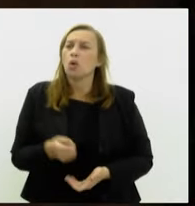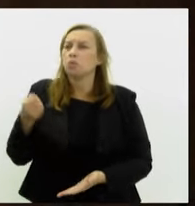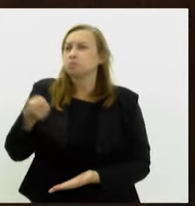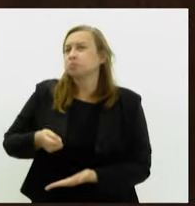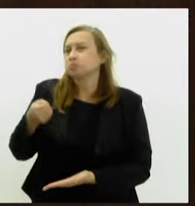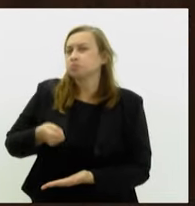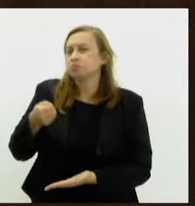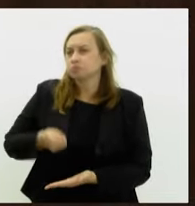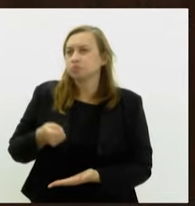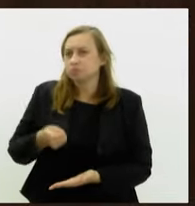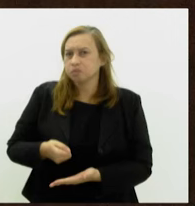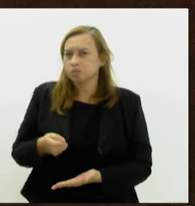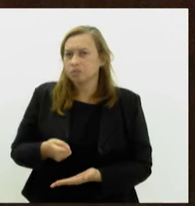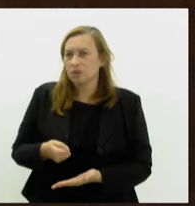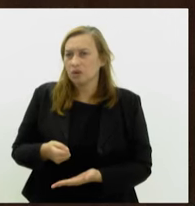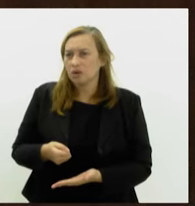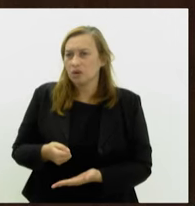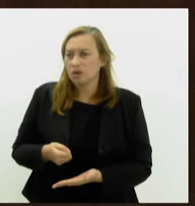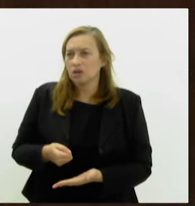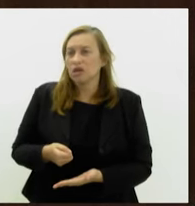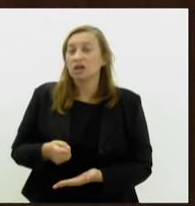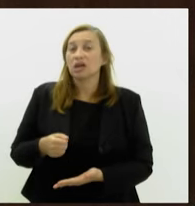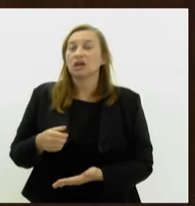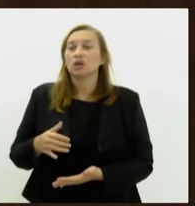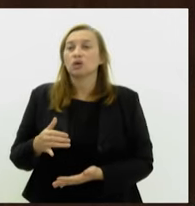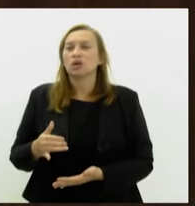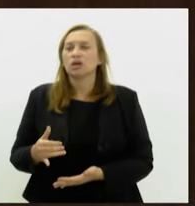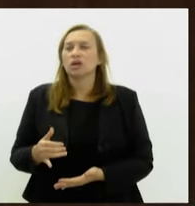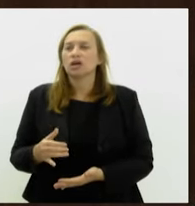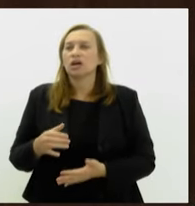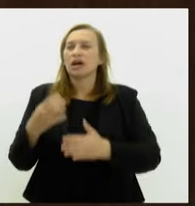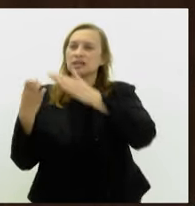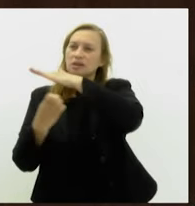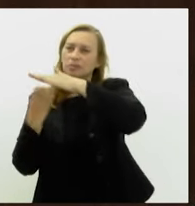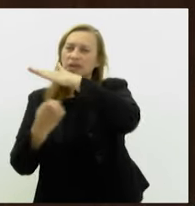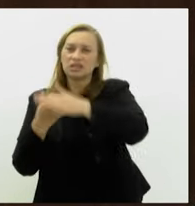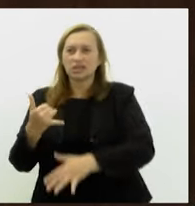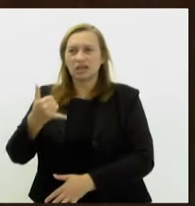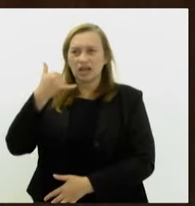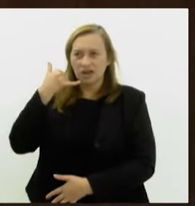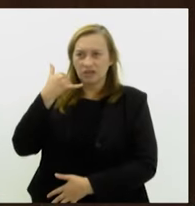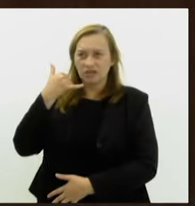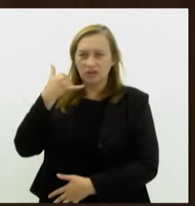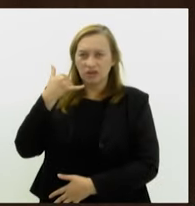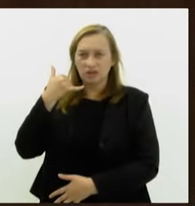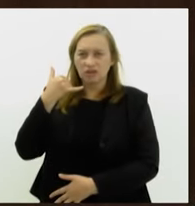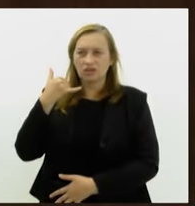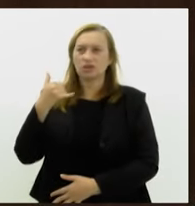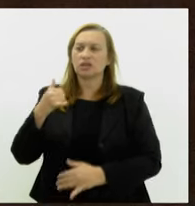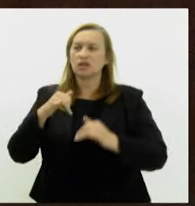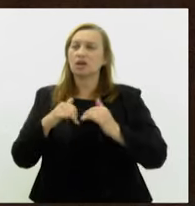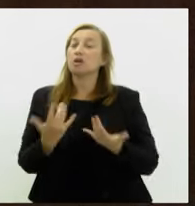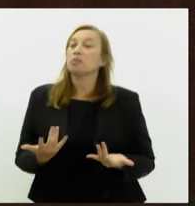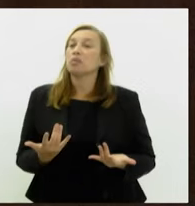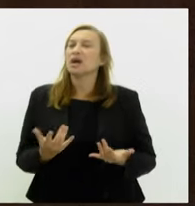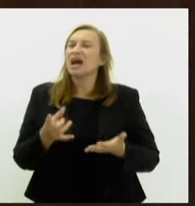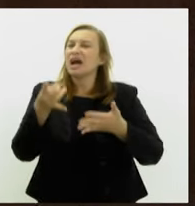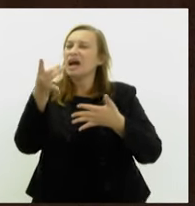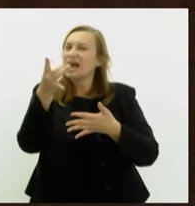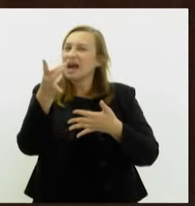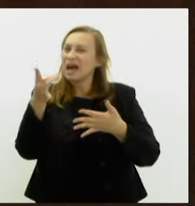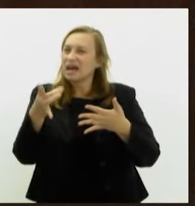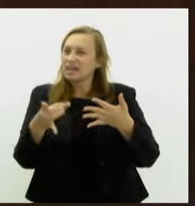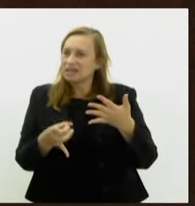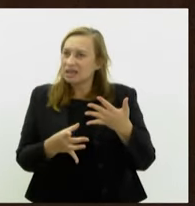das operadoras de telefonia móvel a implantação do sistema Cell Broadcast, para que cada